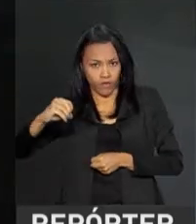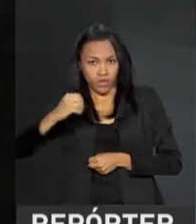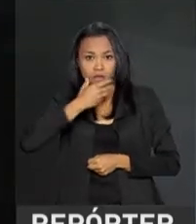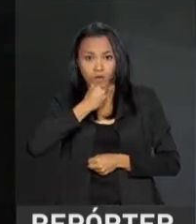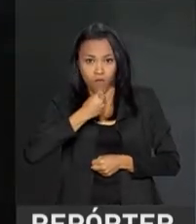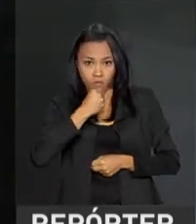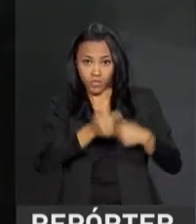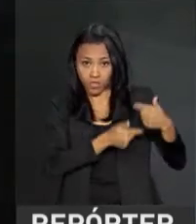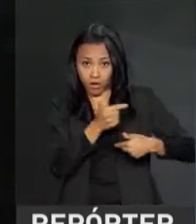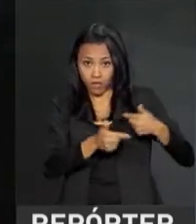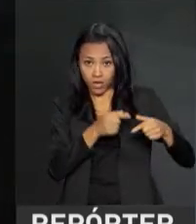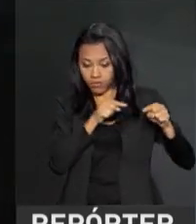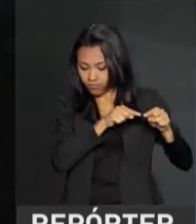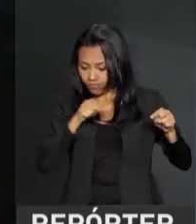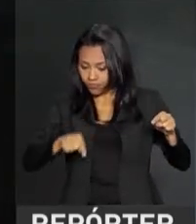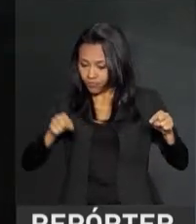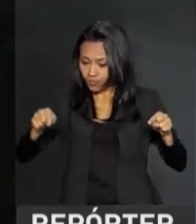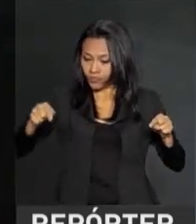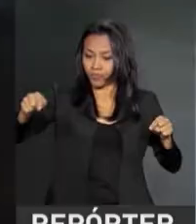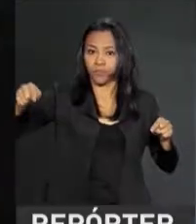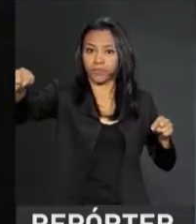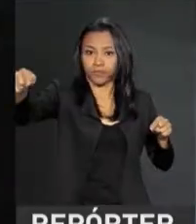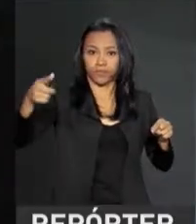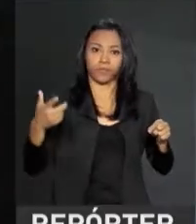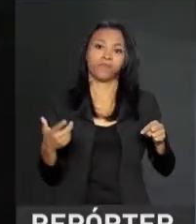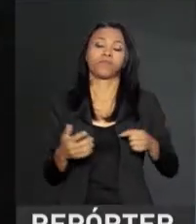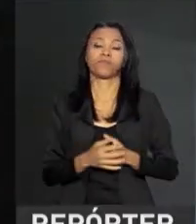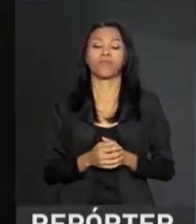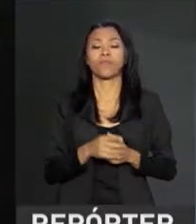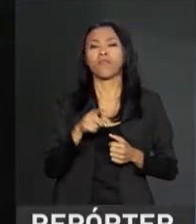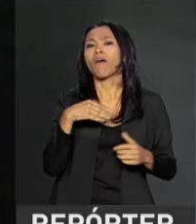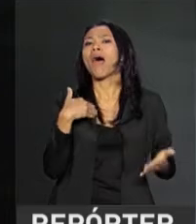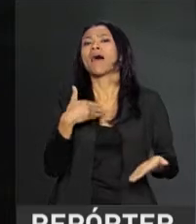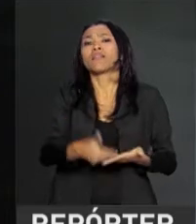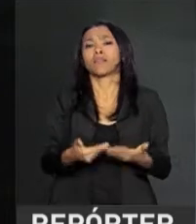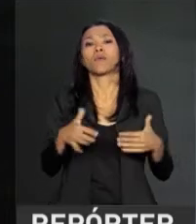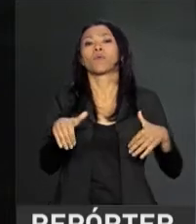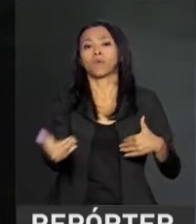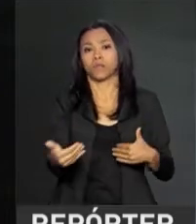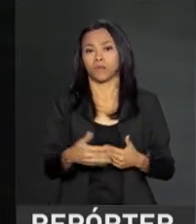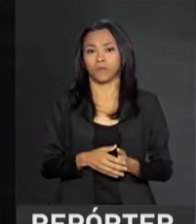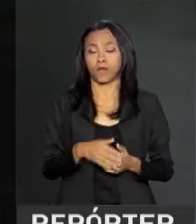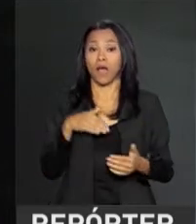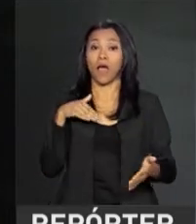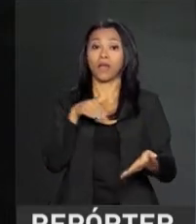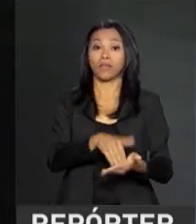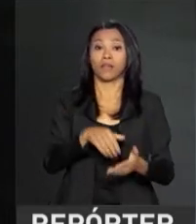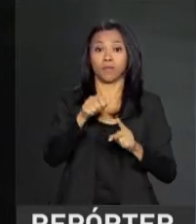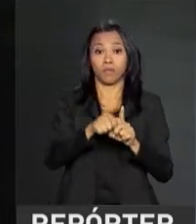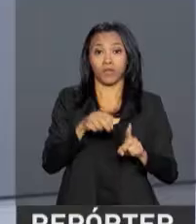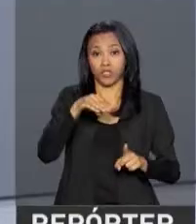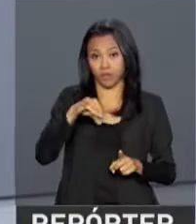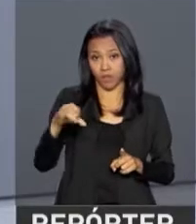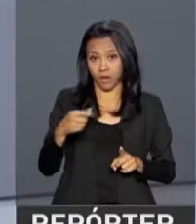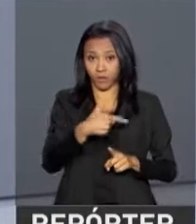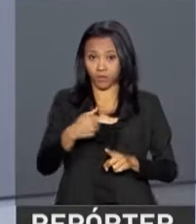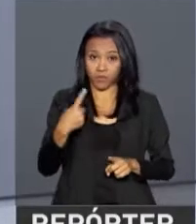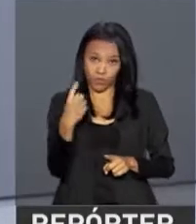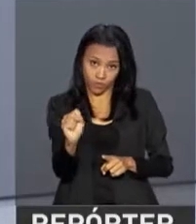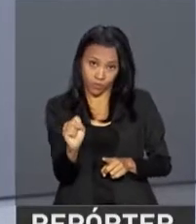equipamentos mobilizados para esse trabalho a operação segue até quando a operação segue até maio de 2008